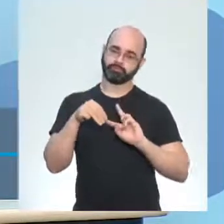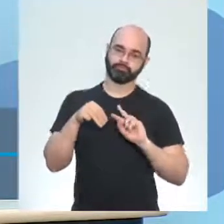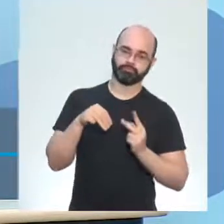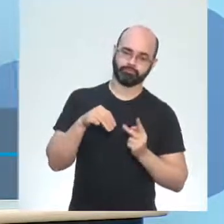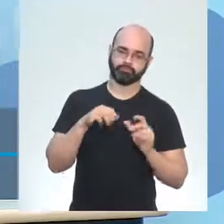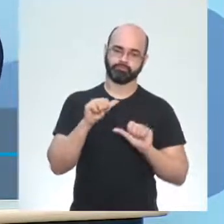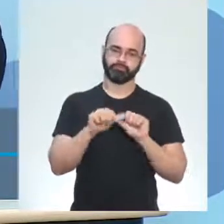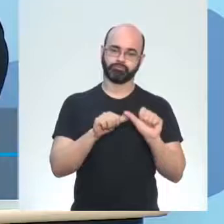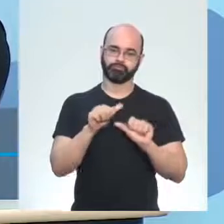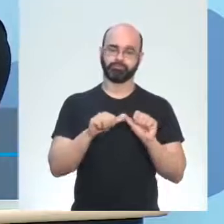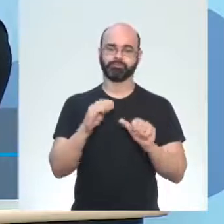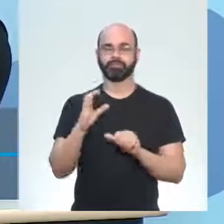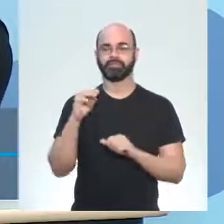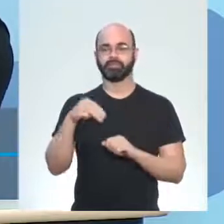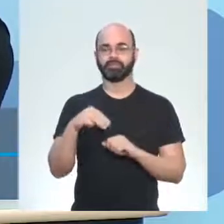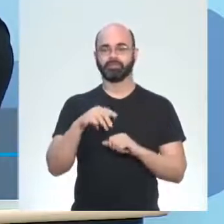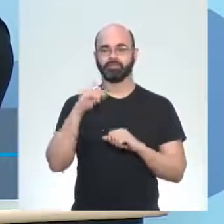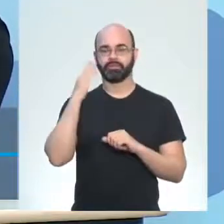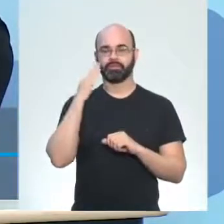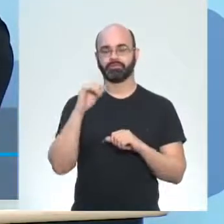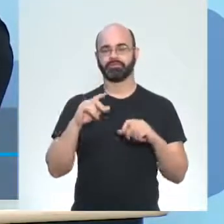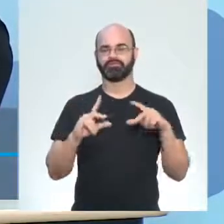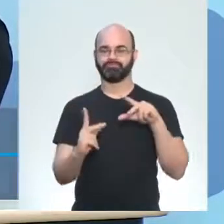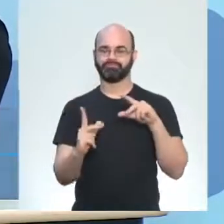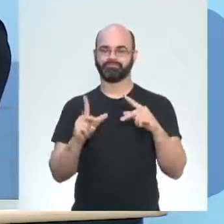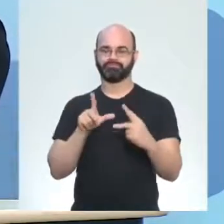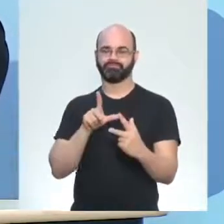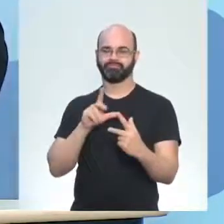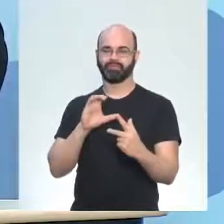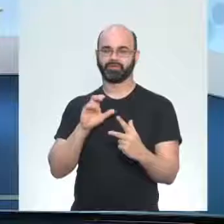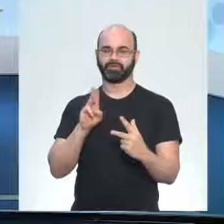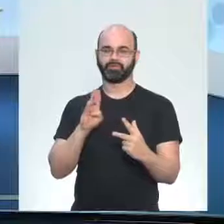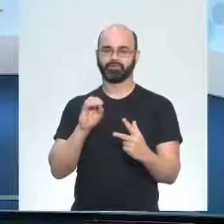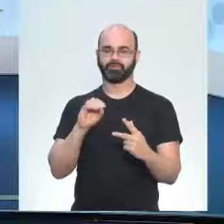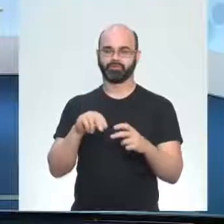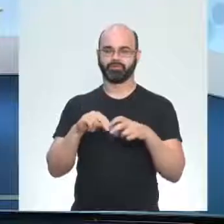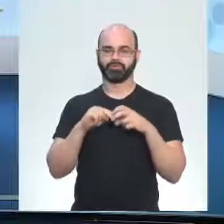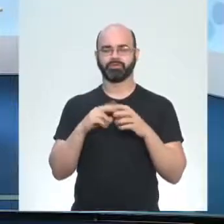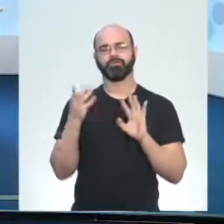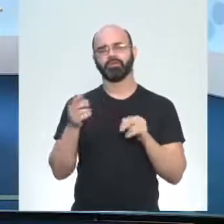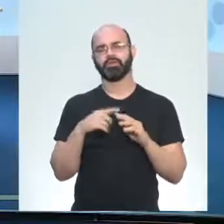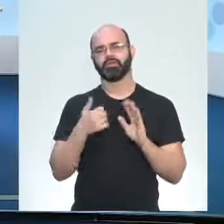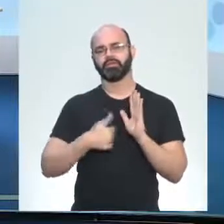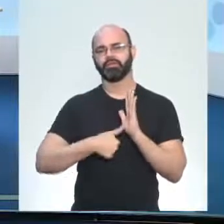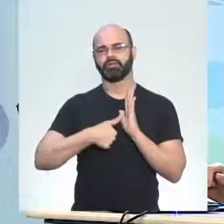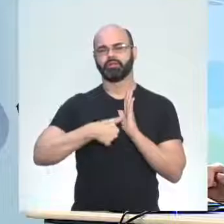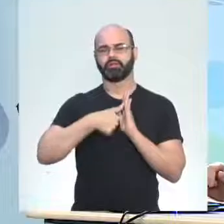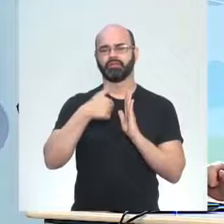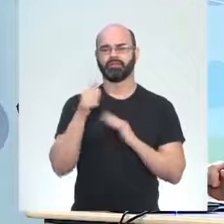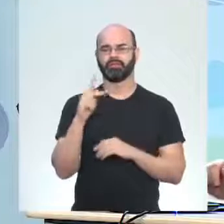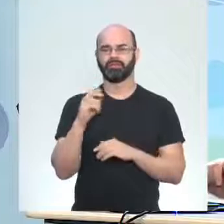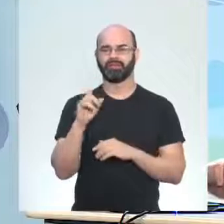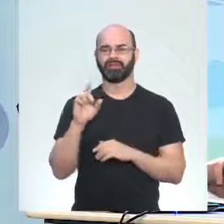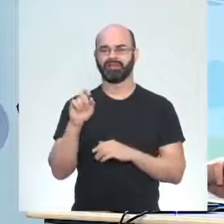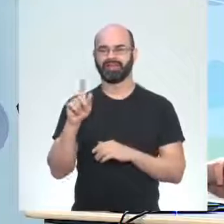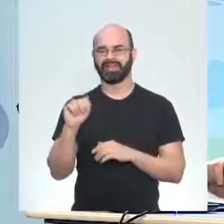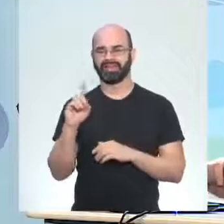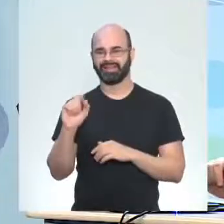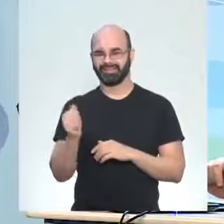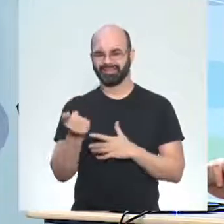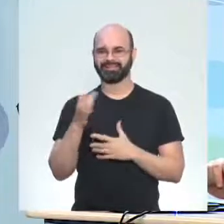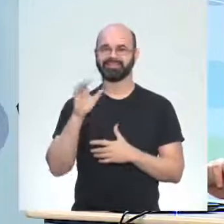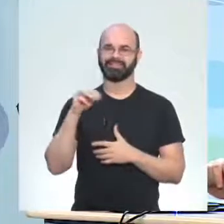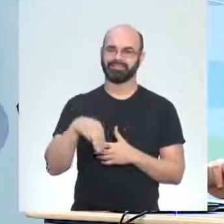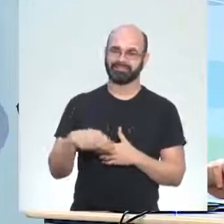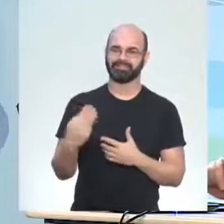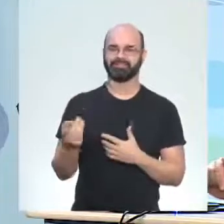aí os centímetros por conta do cubo, né, Exato, Tony? mas o meu, ó, tem polegada, tem centímetro, tem milímetro. O meu é completão. Mas é isso mesmo,